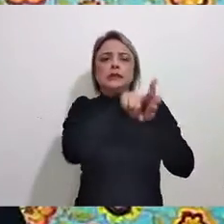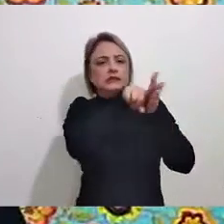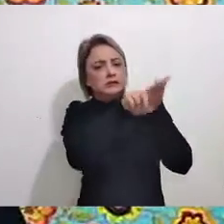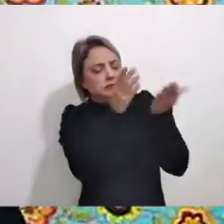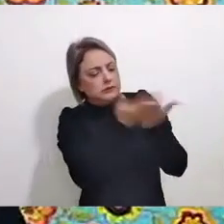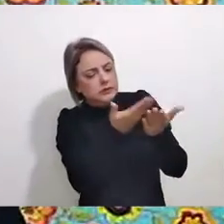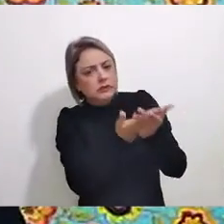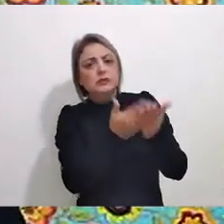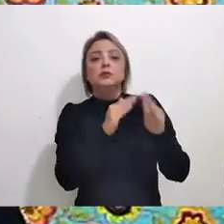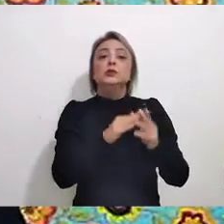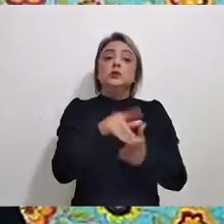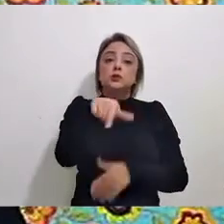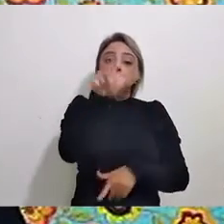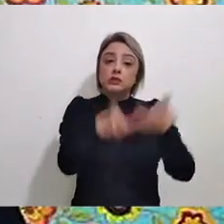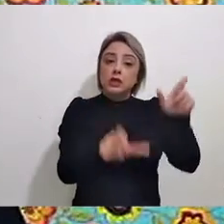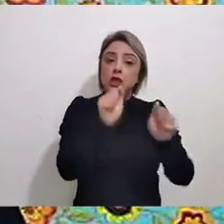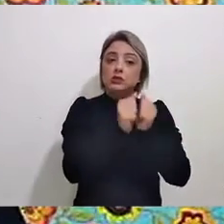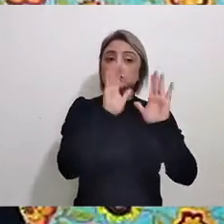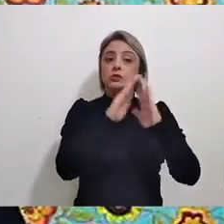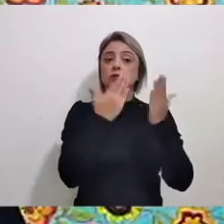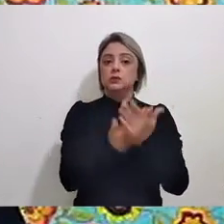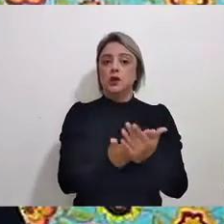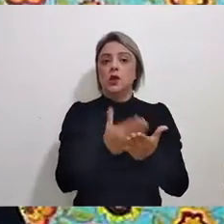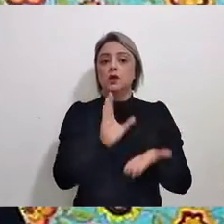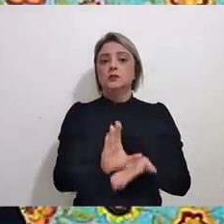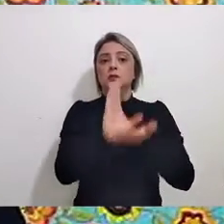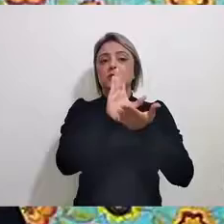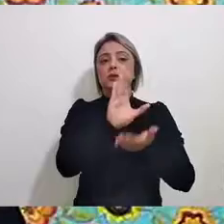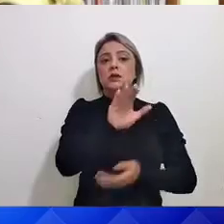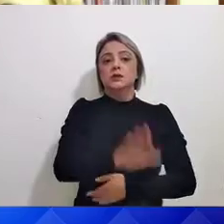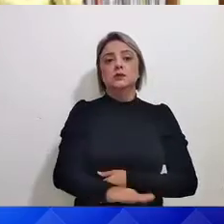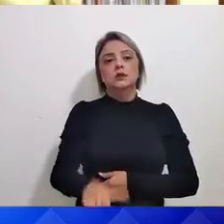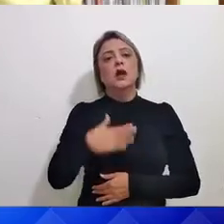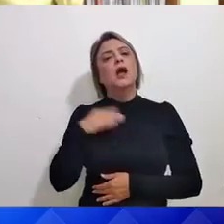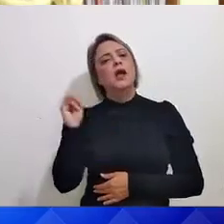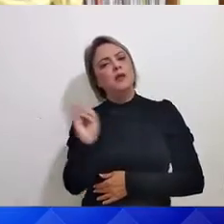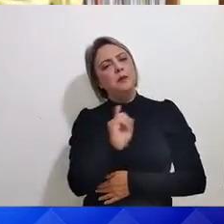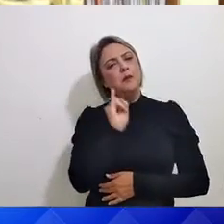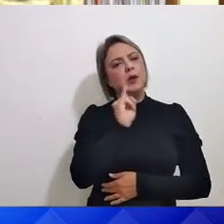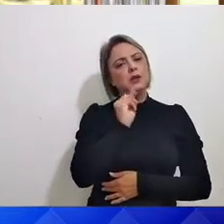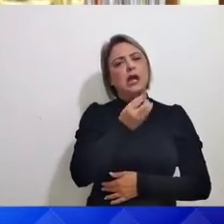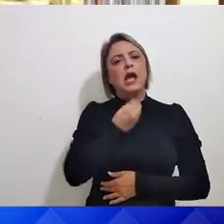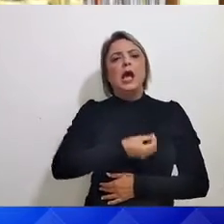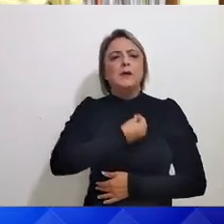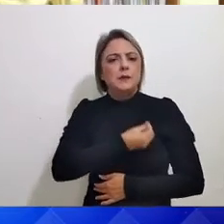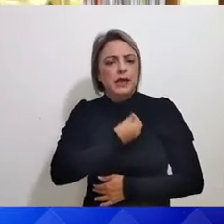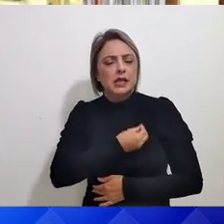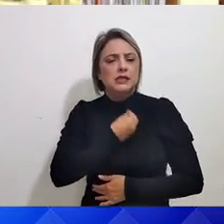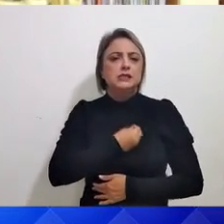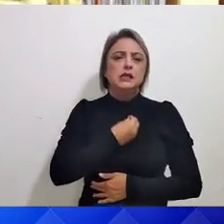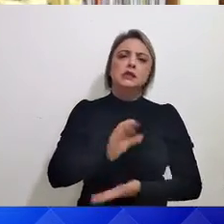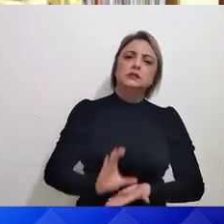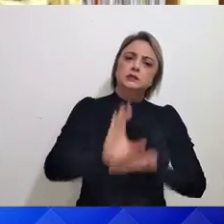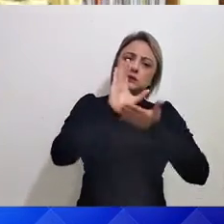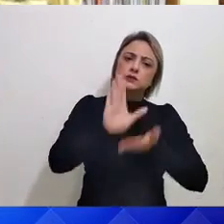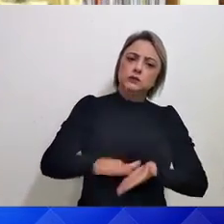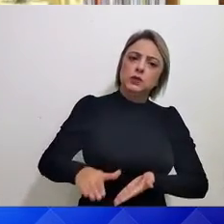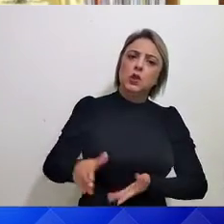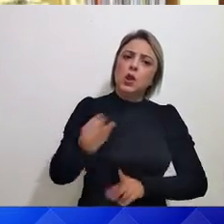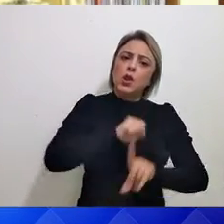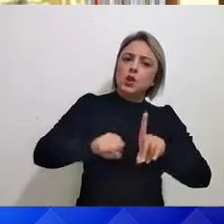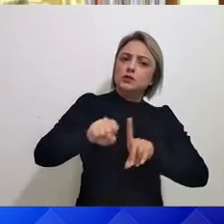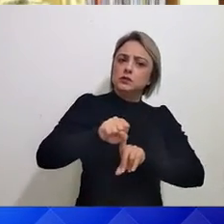Conselho Tutelar. É muito importante a presença do Conselho Tutelar para a nossa sociedade, um parceiro